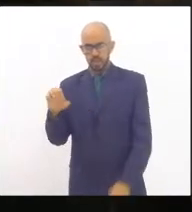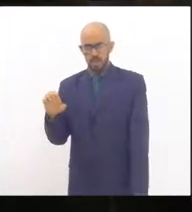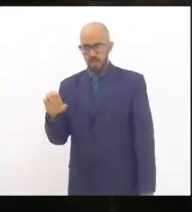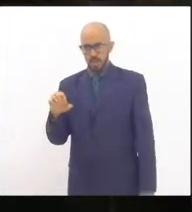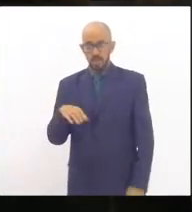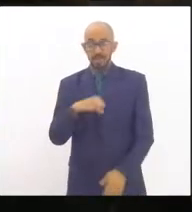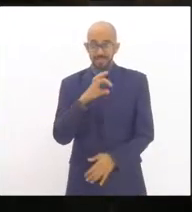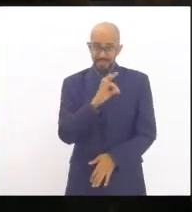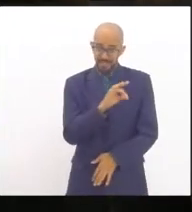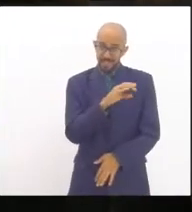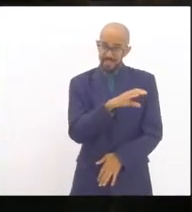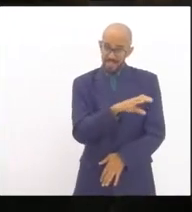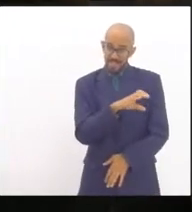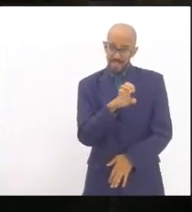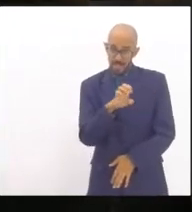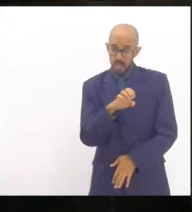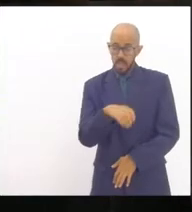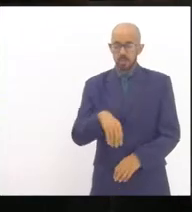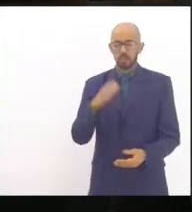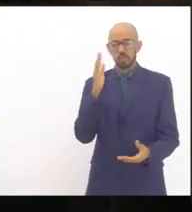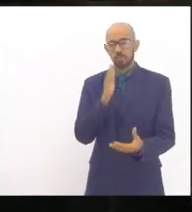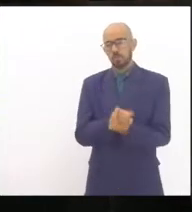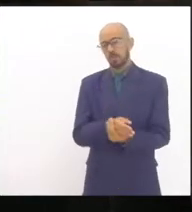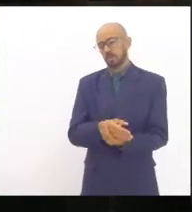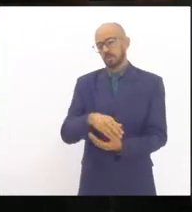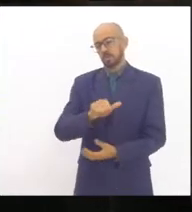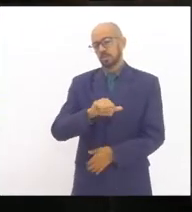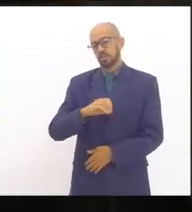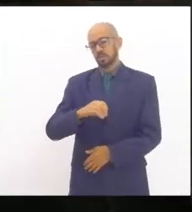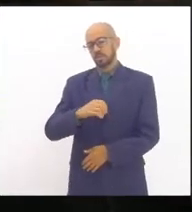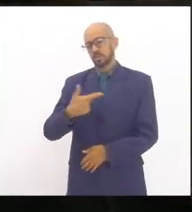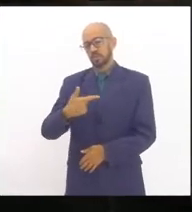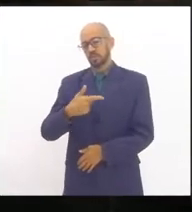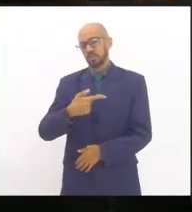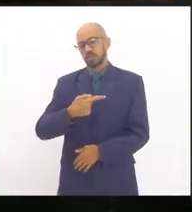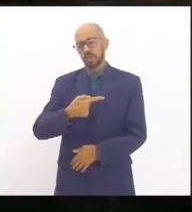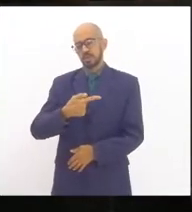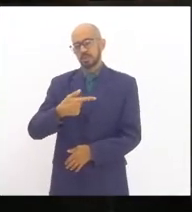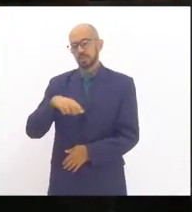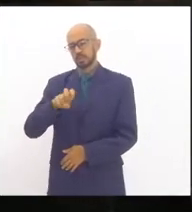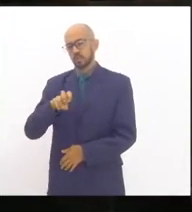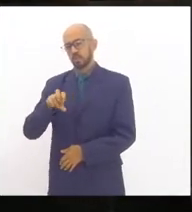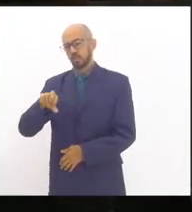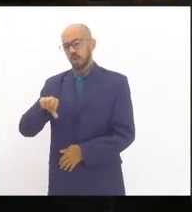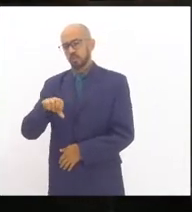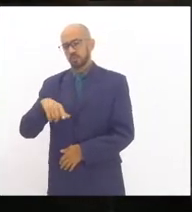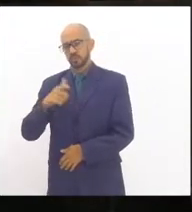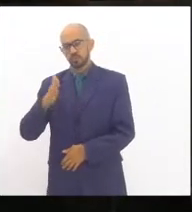através do processo 102 759 de 22